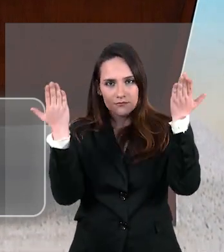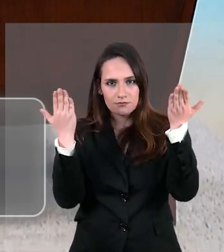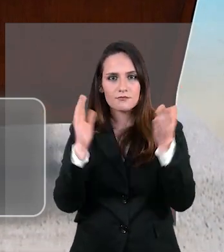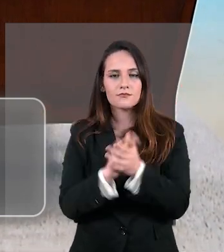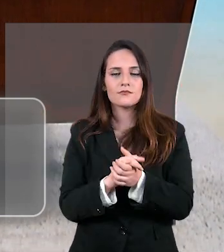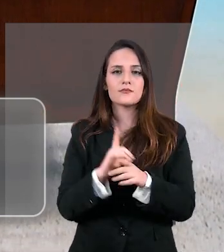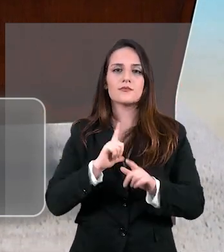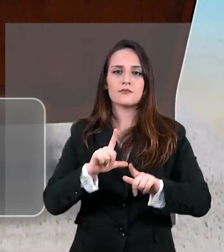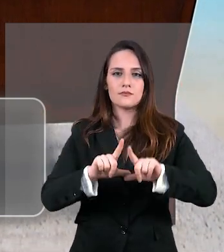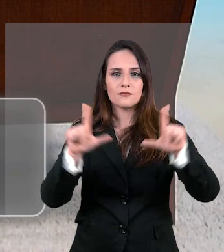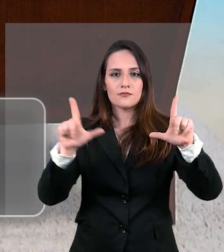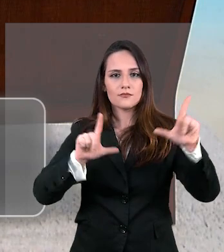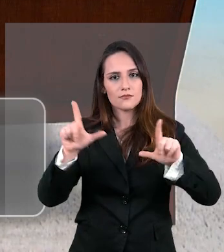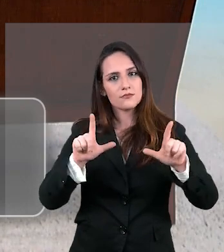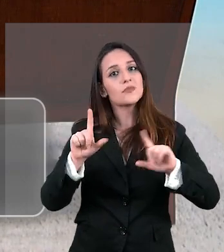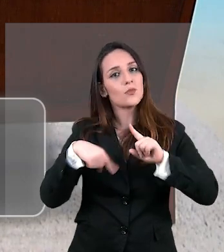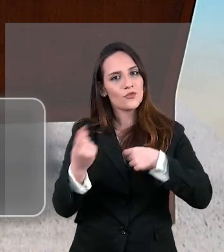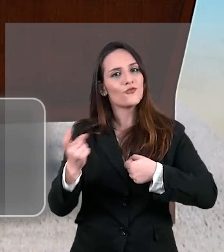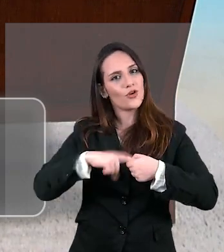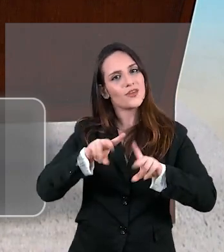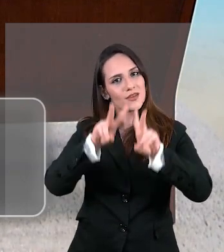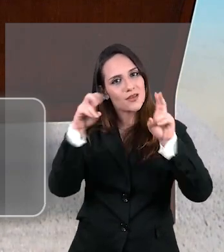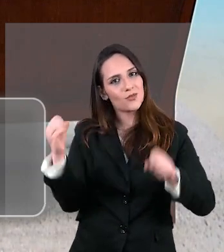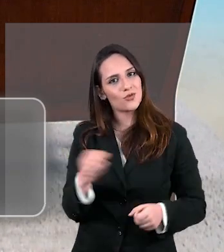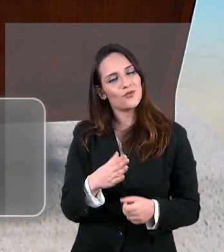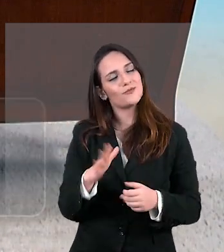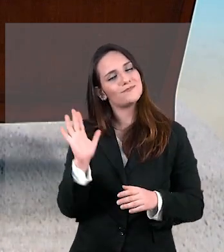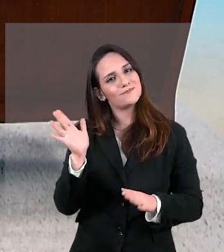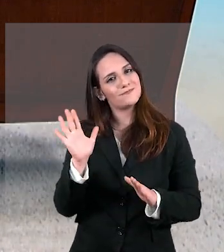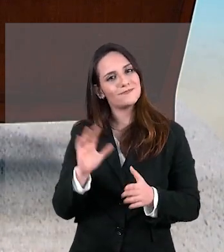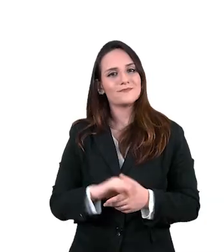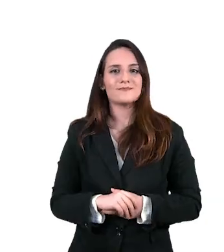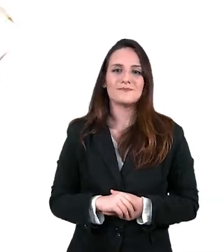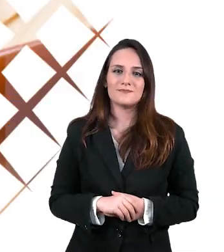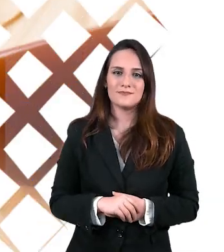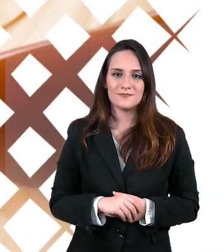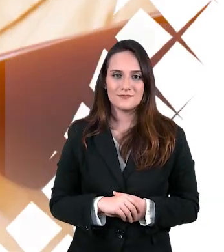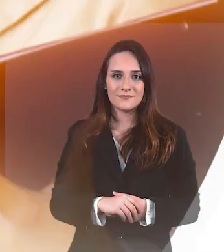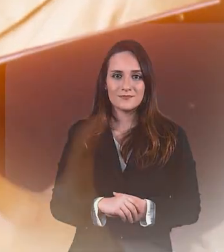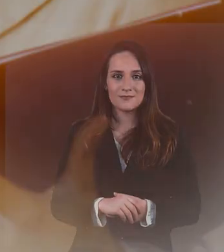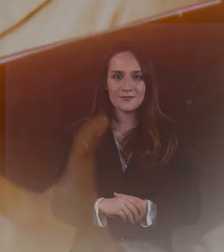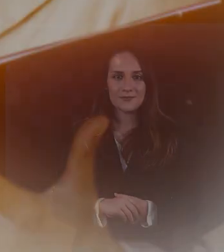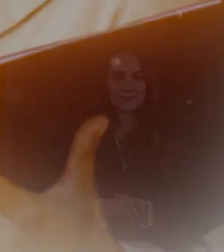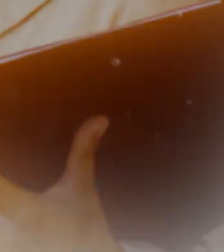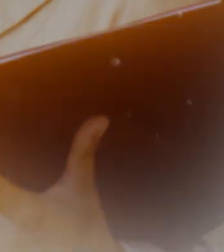estão aqui na nossa tela. Voltamos em breve com um novo tema e até lá!